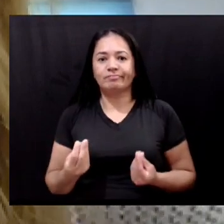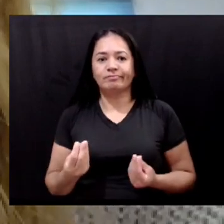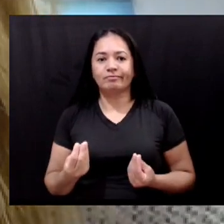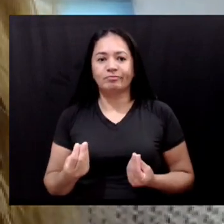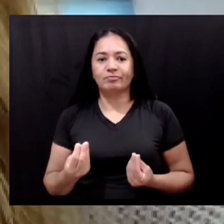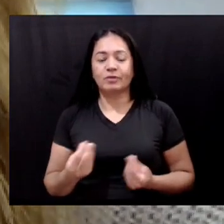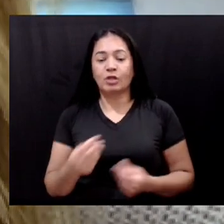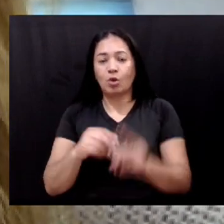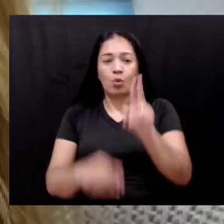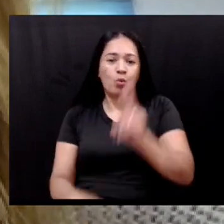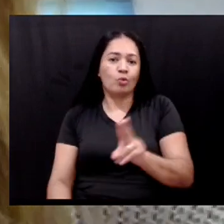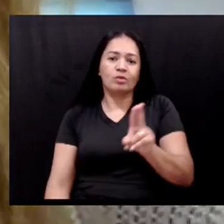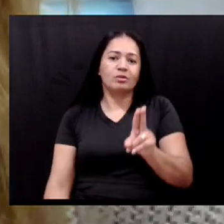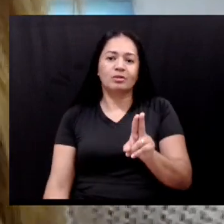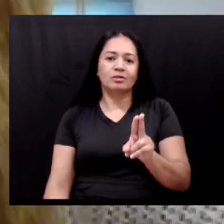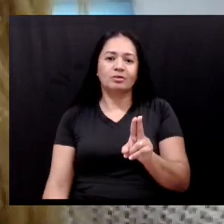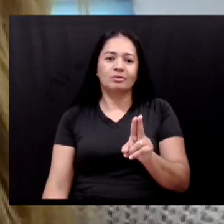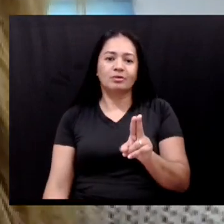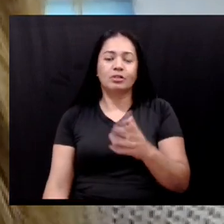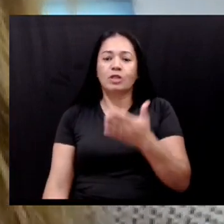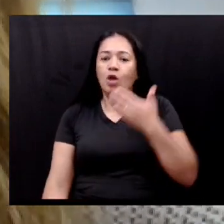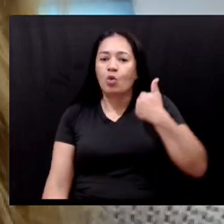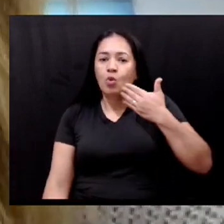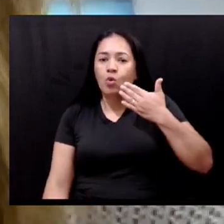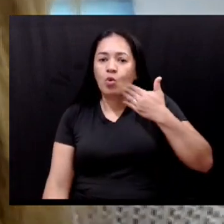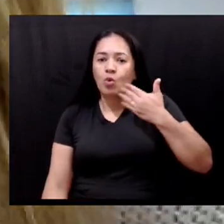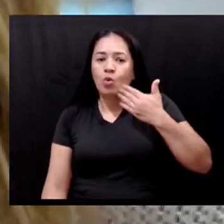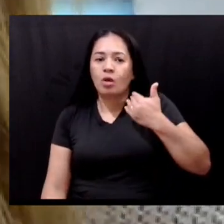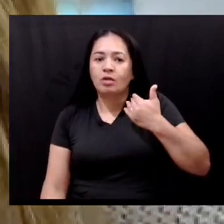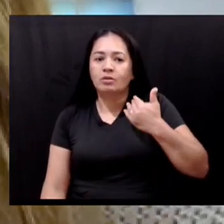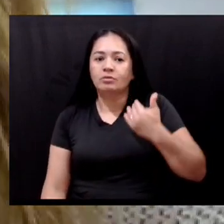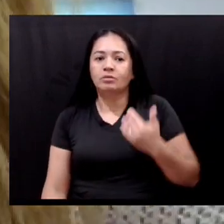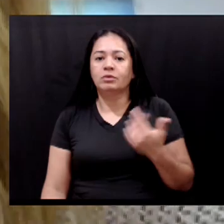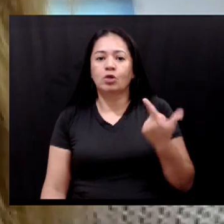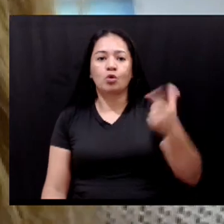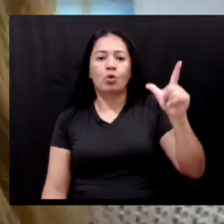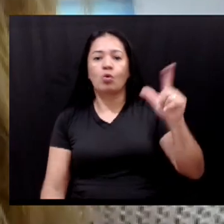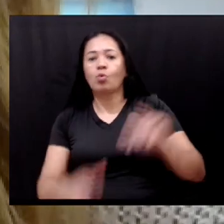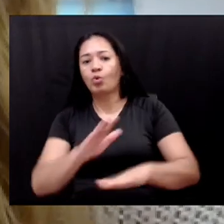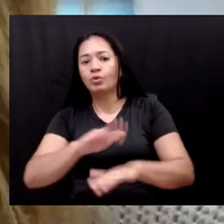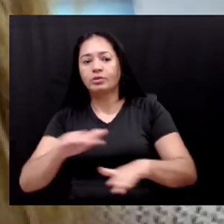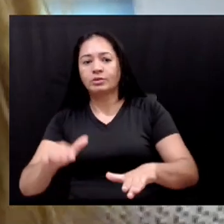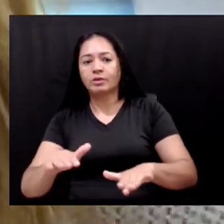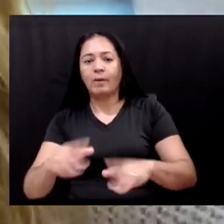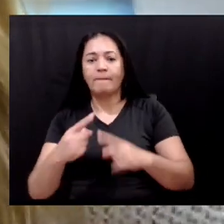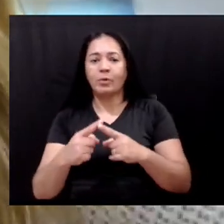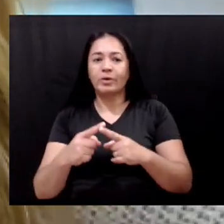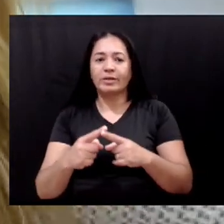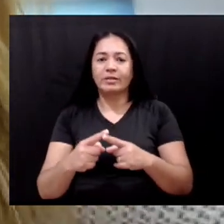utilizados e consumidos por muitas crianças, porque geram realmente esse efeito de prazer.